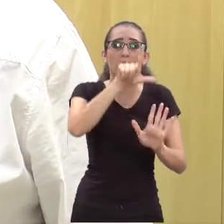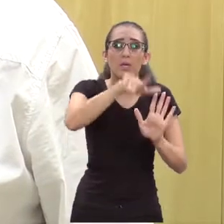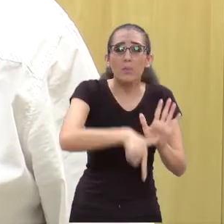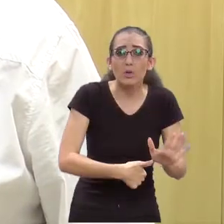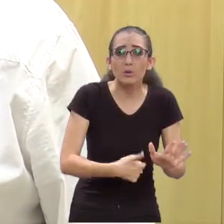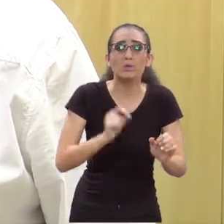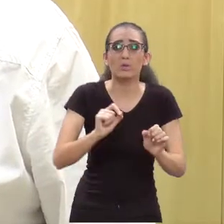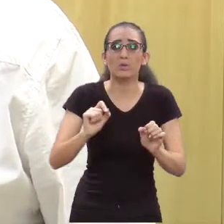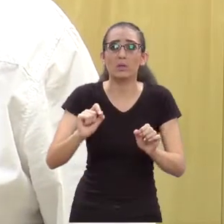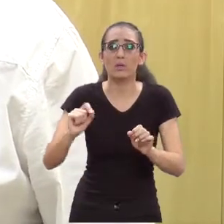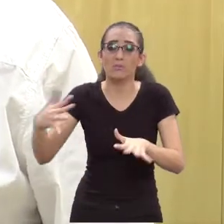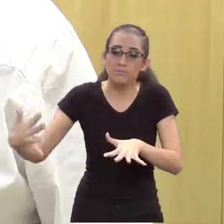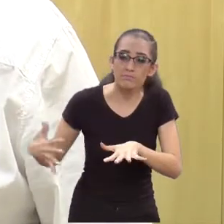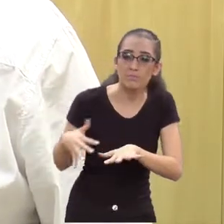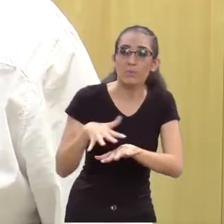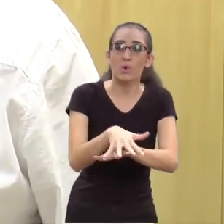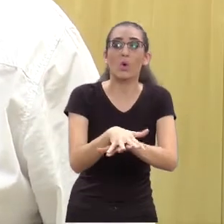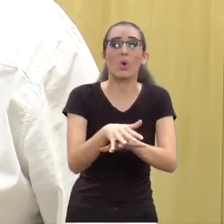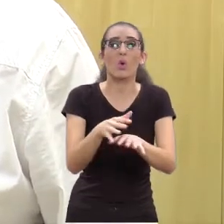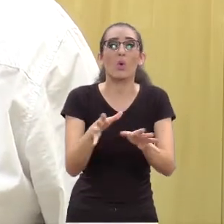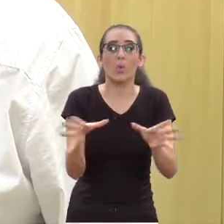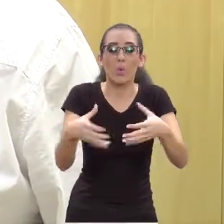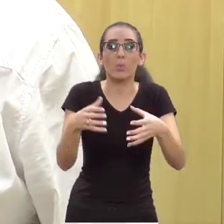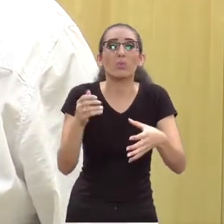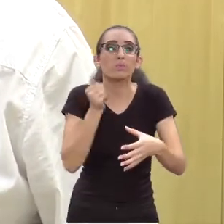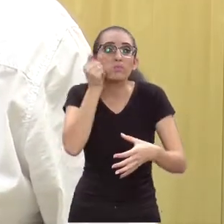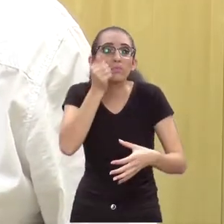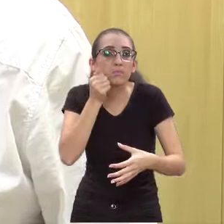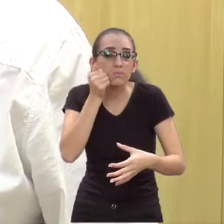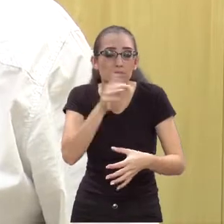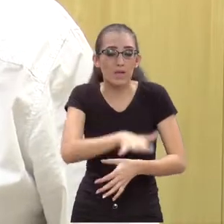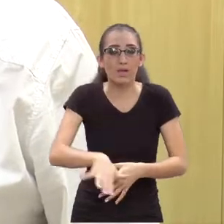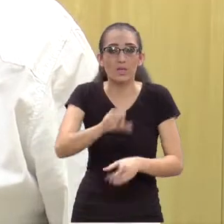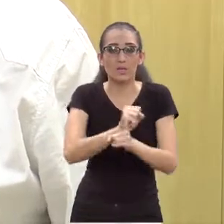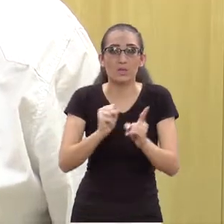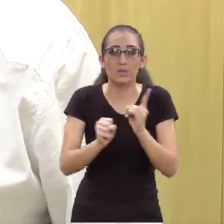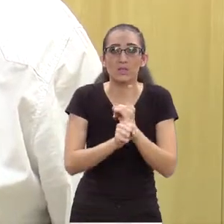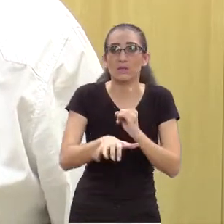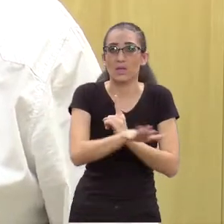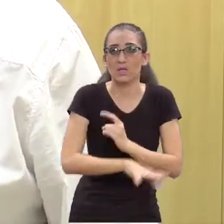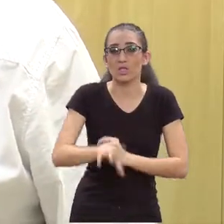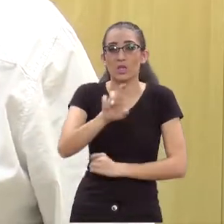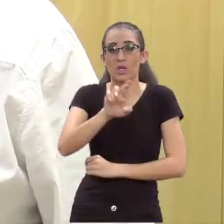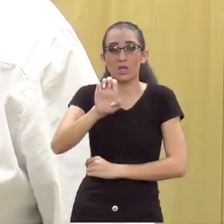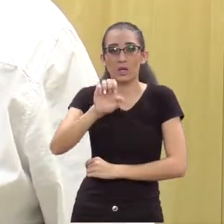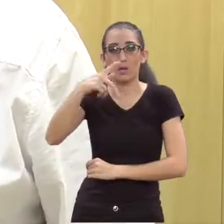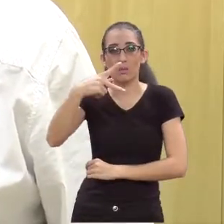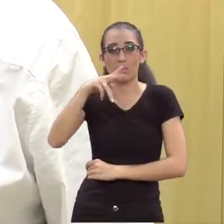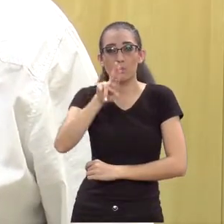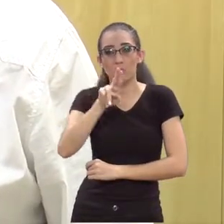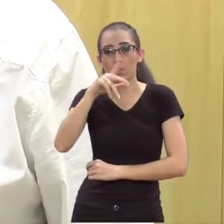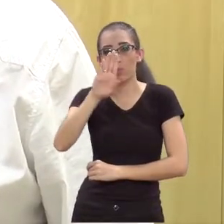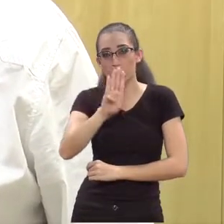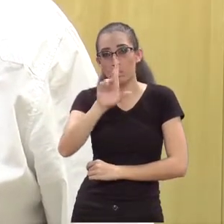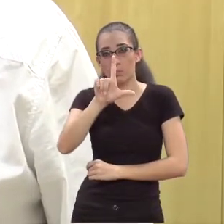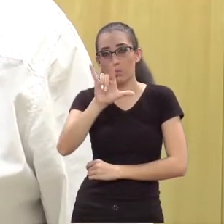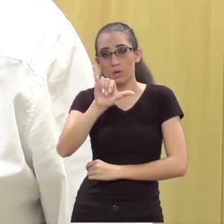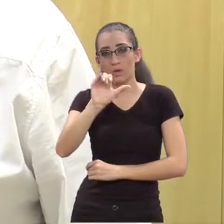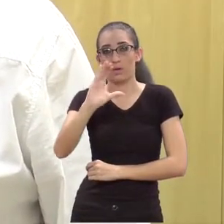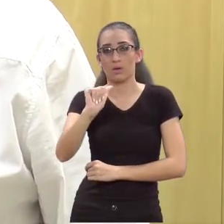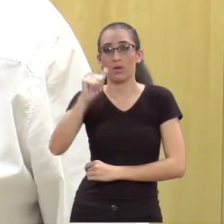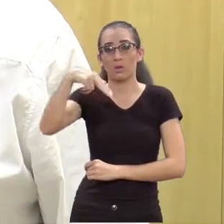própria questão da inserção do da população negra na sociedade no período republicano né